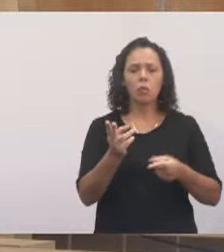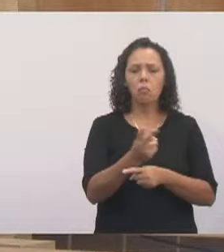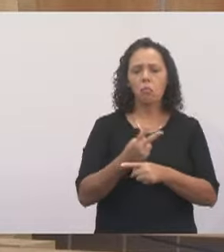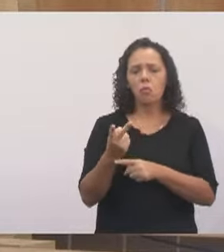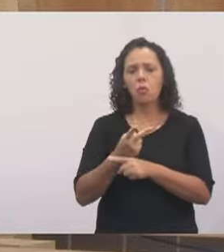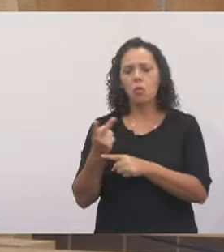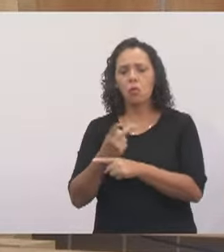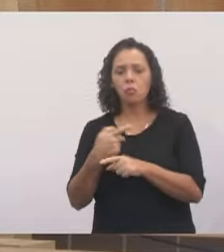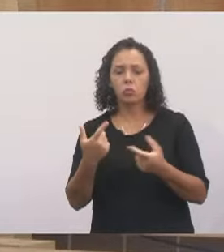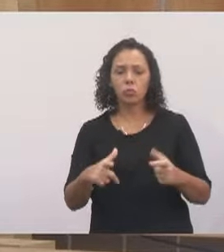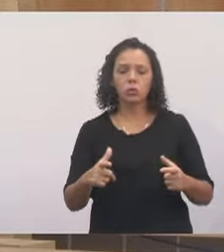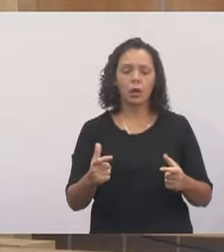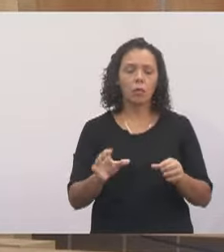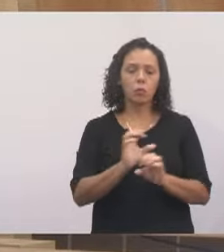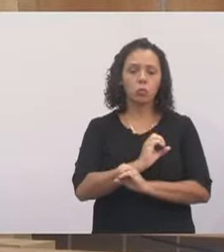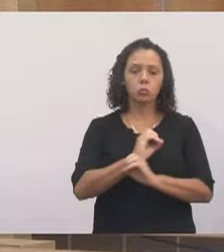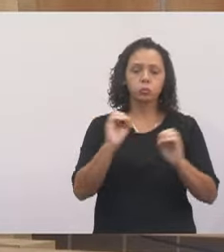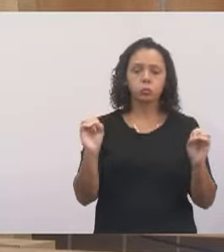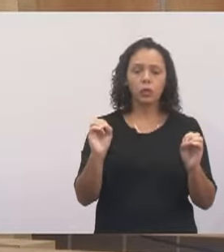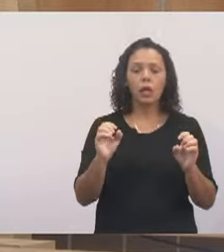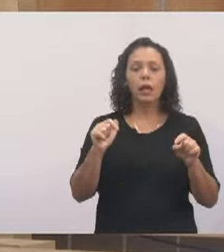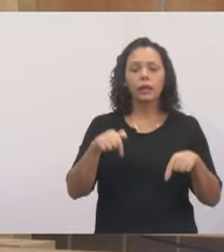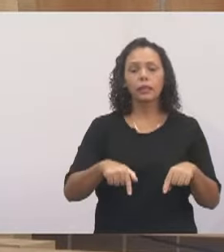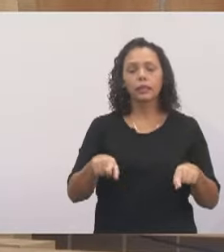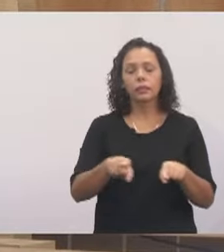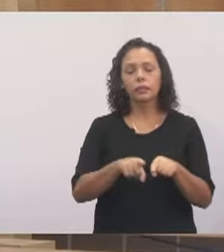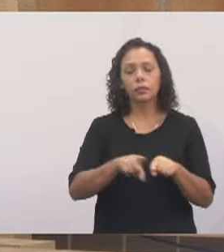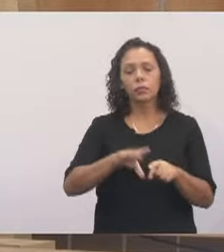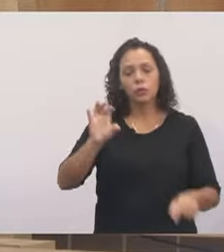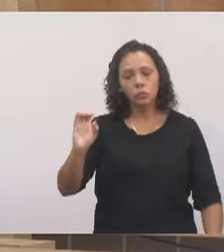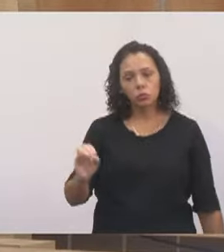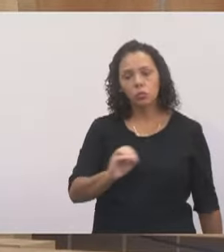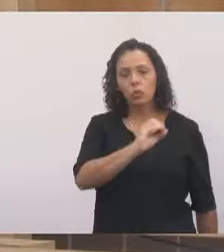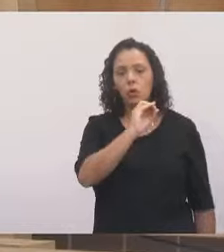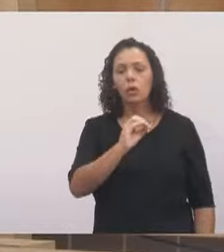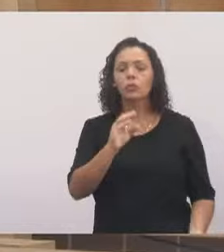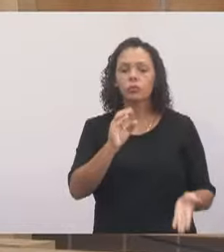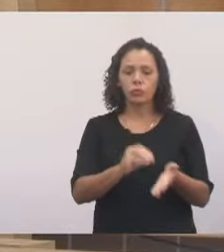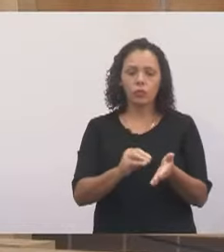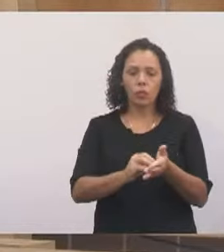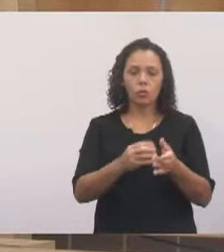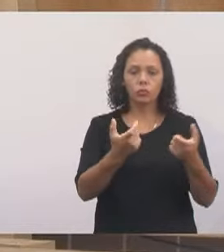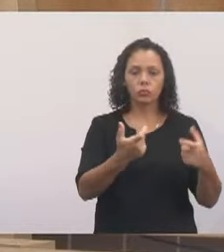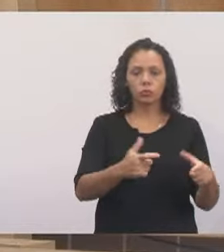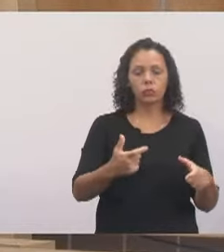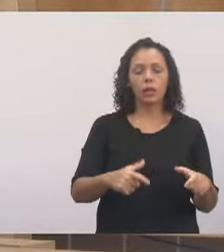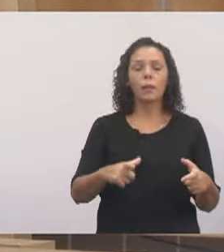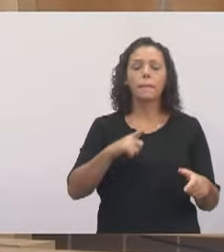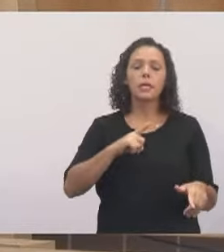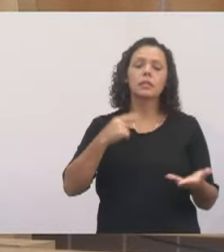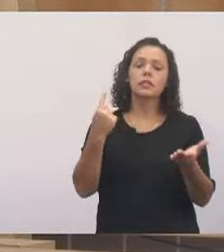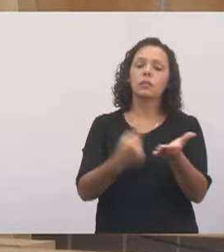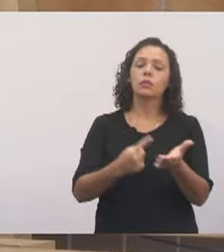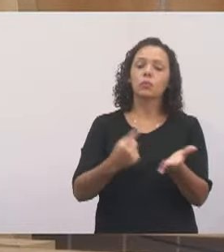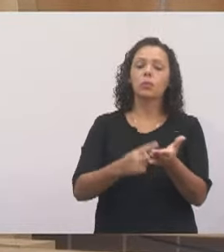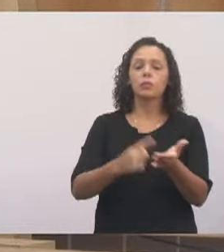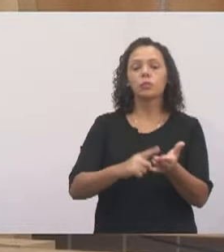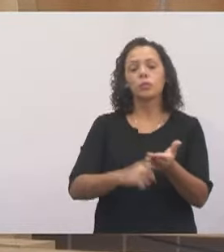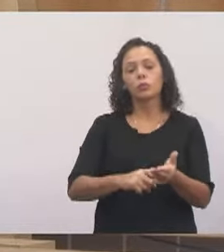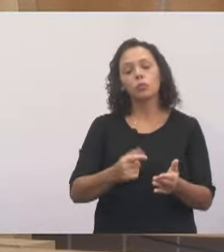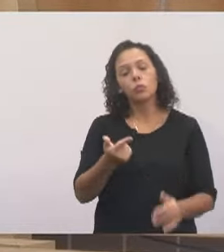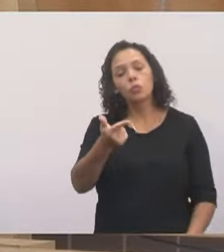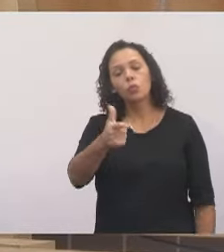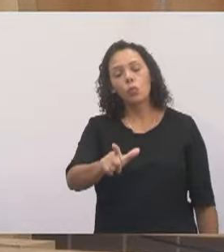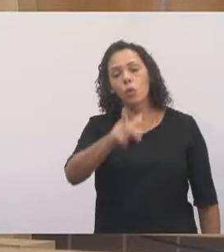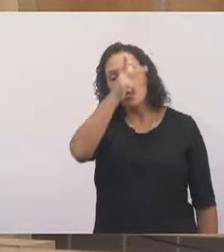Né, aqui no Nova Jacareí, que tem o aqui também, não tem campo. Eu acho que tem que ser um compromisso do próximo prefeito de entrar